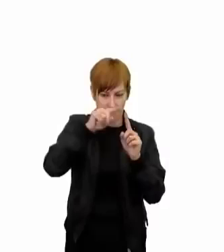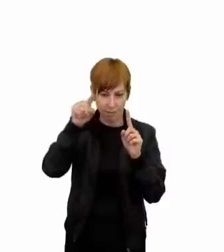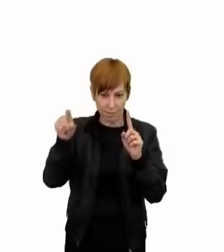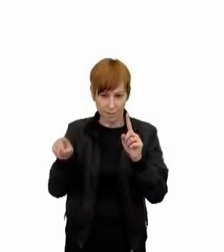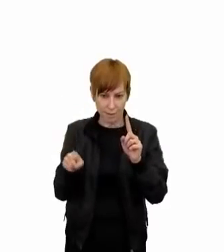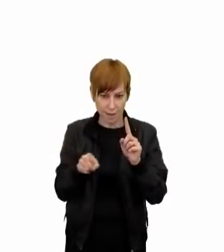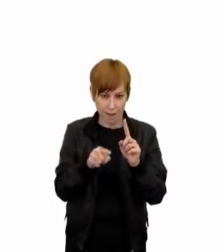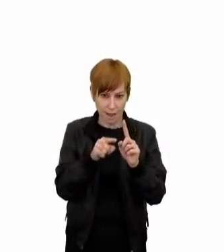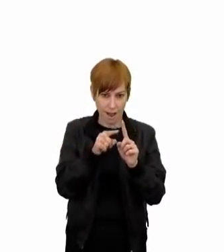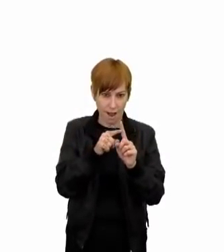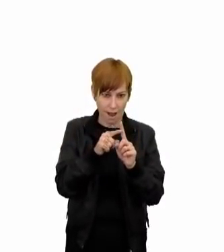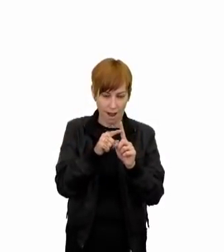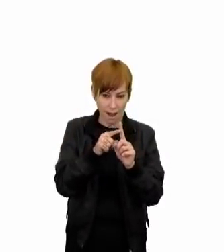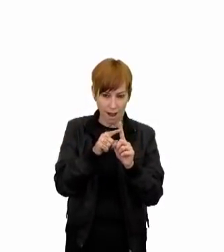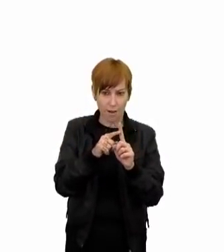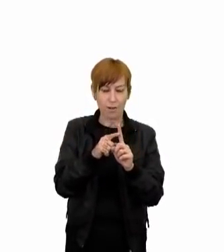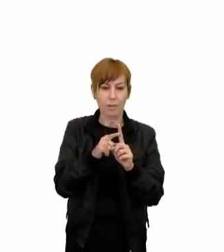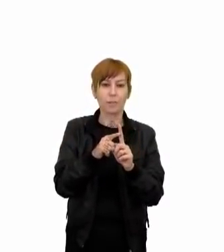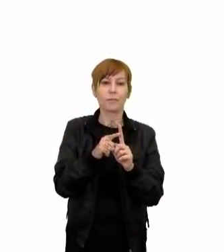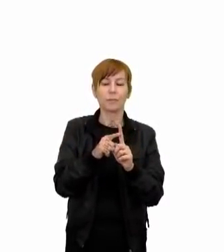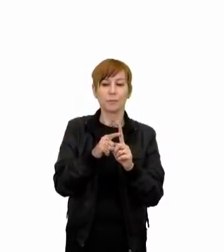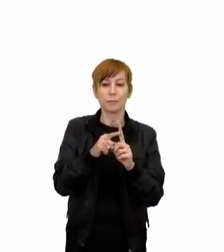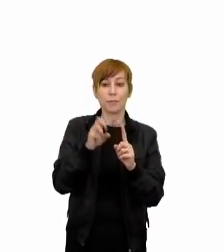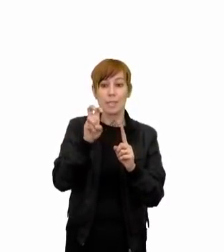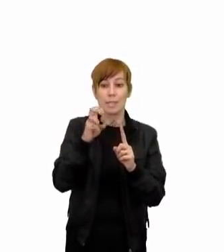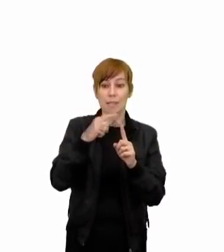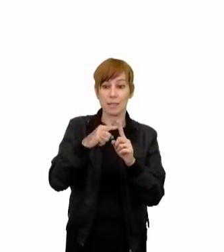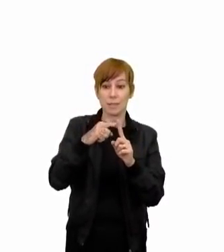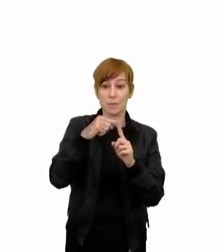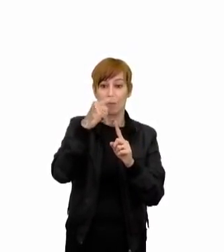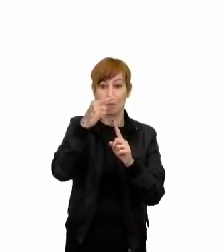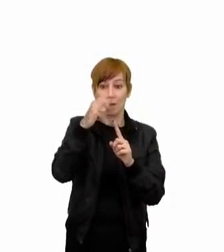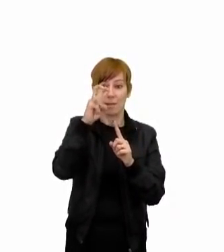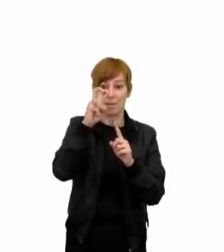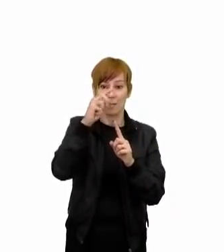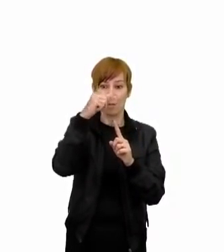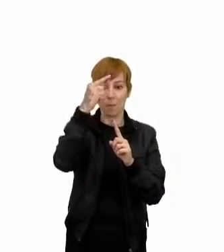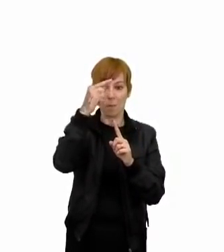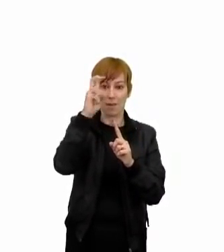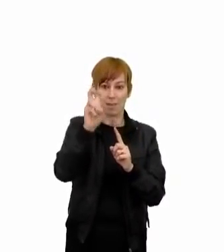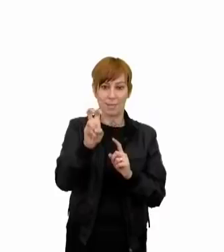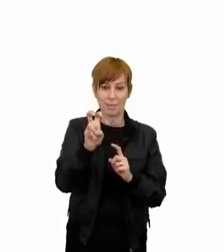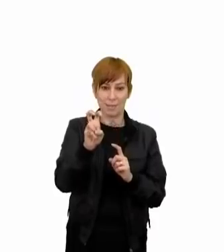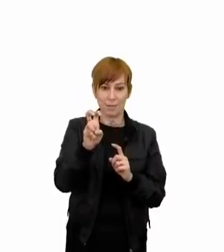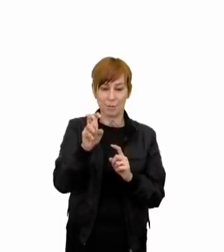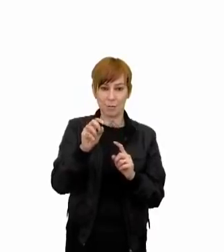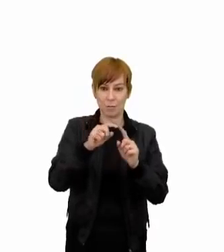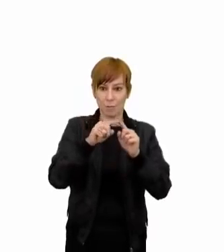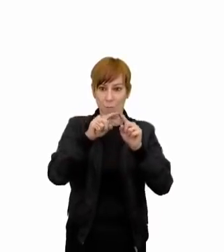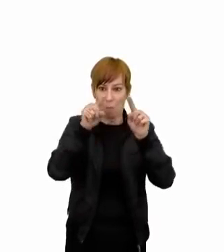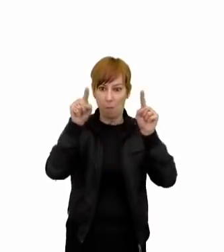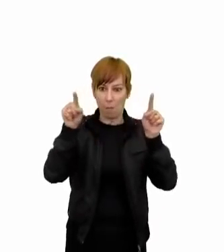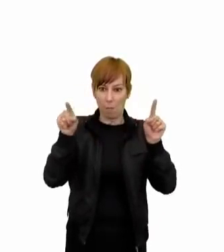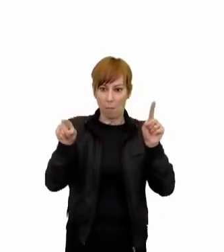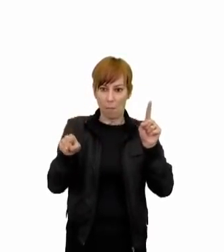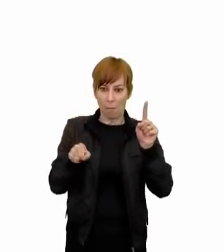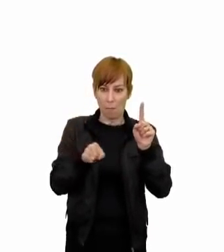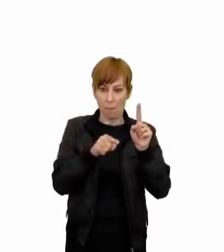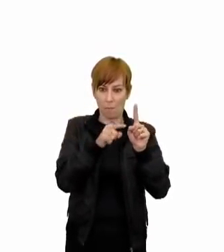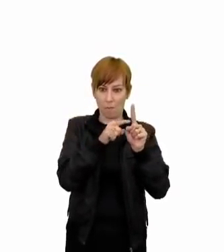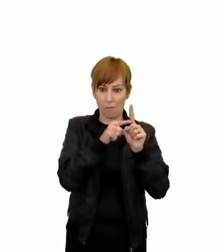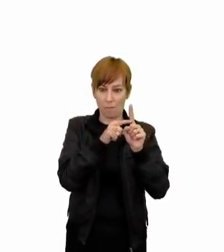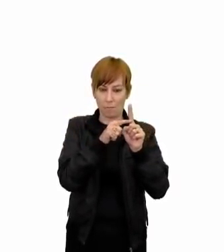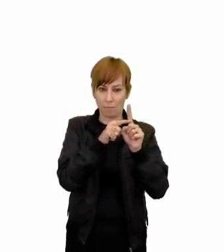né, até aqui, mais 5, 15. E aí esse terreno, então, foi ampliado aqui para esse tamanho, tá certo? Veja, a gente já